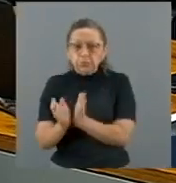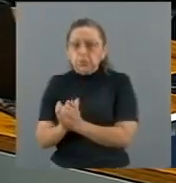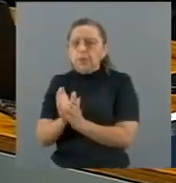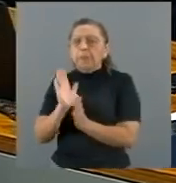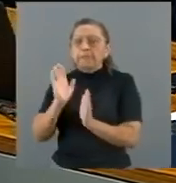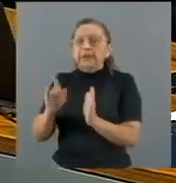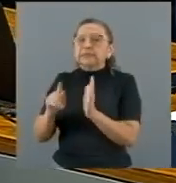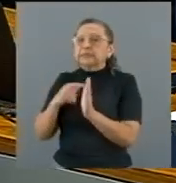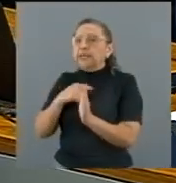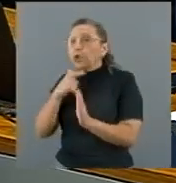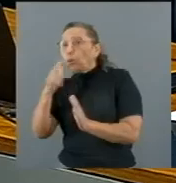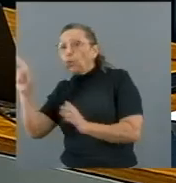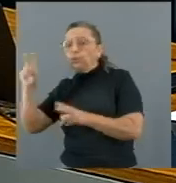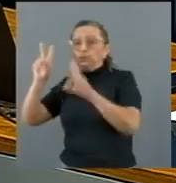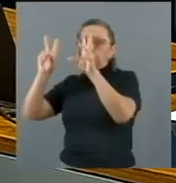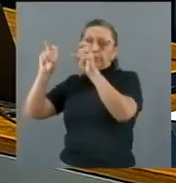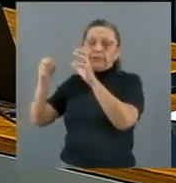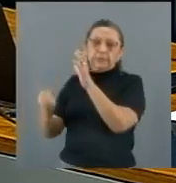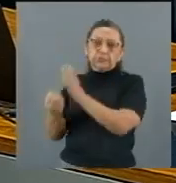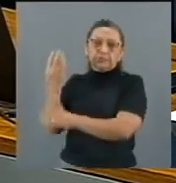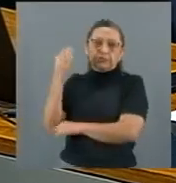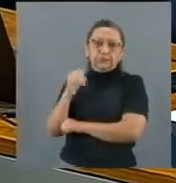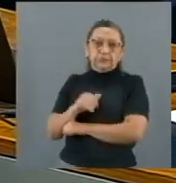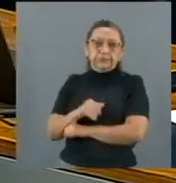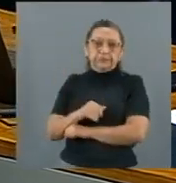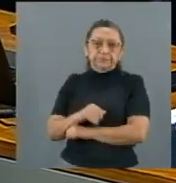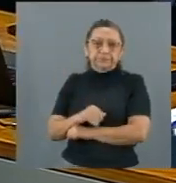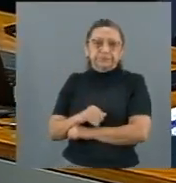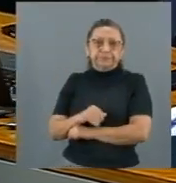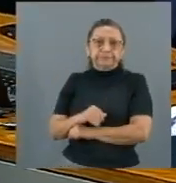outro tema, porque foi bom Ciro ter chegado aqui, que é a